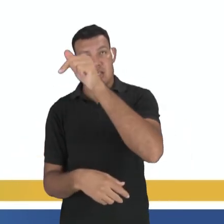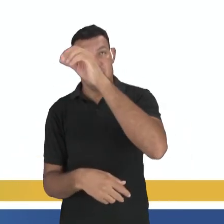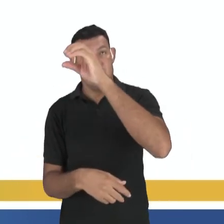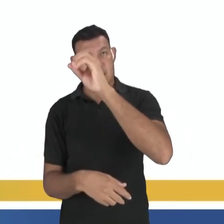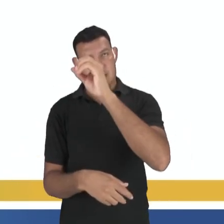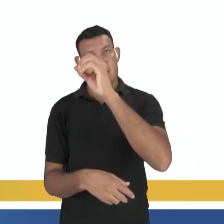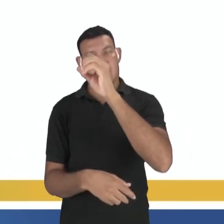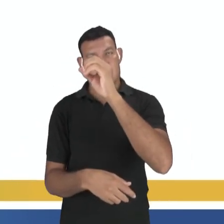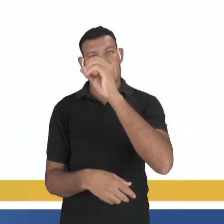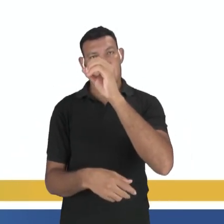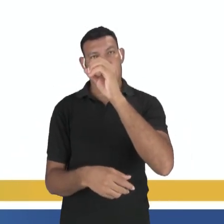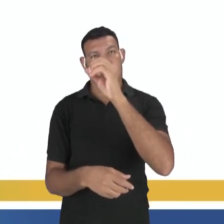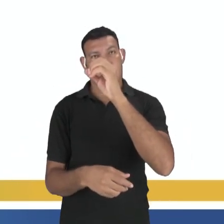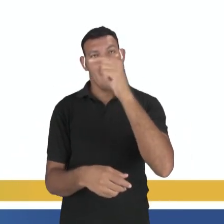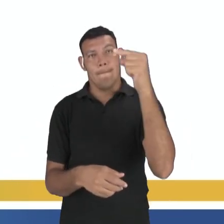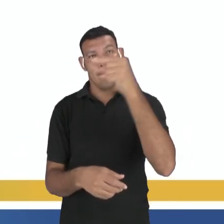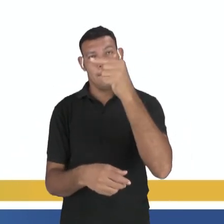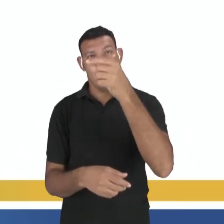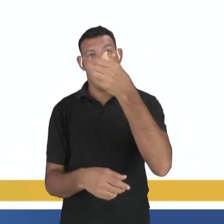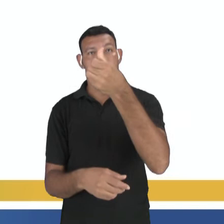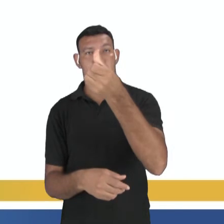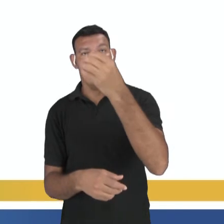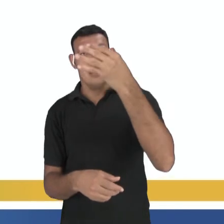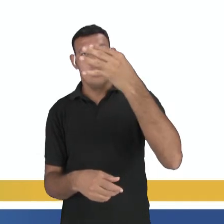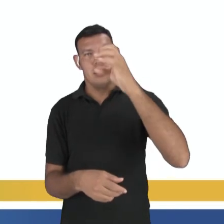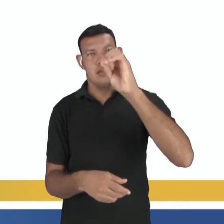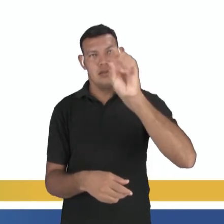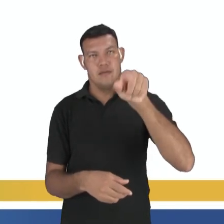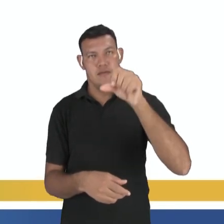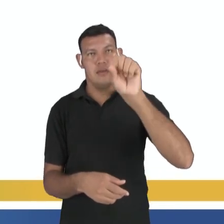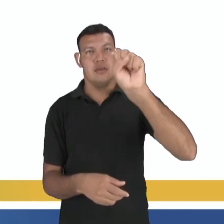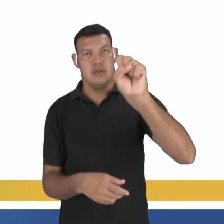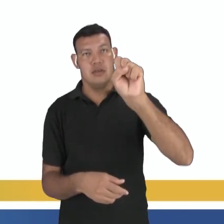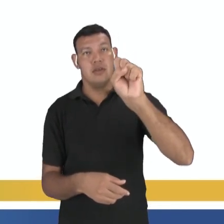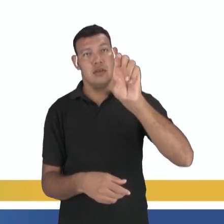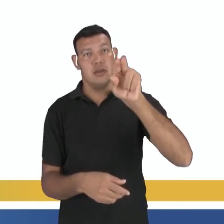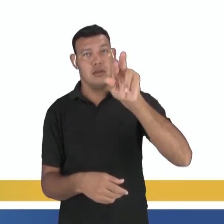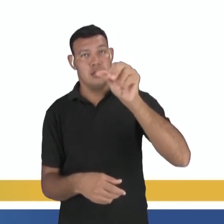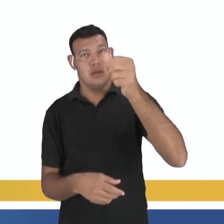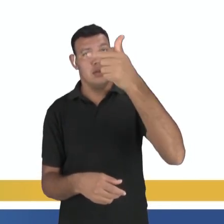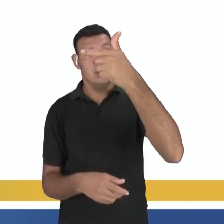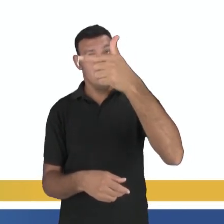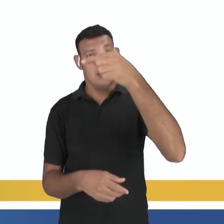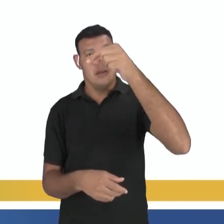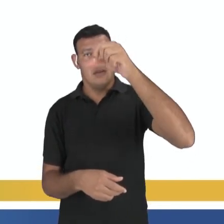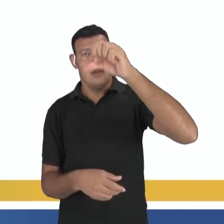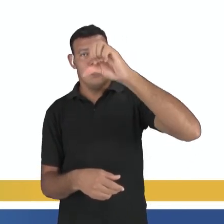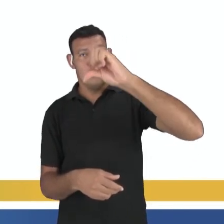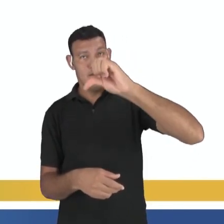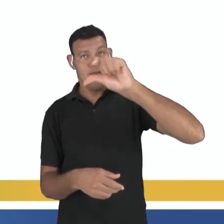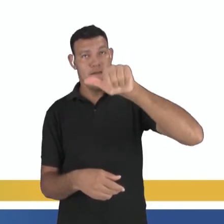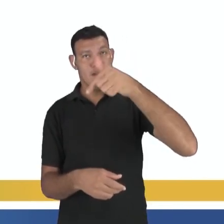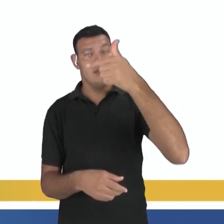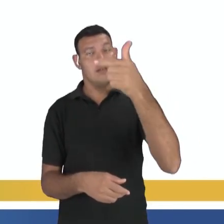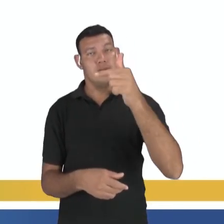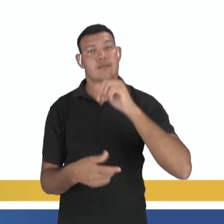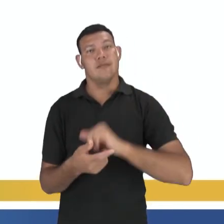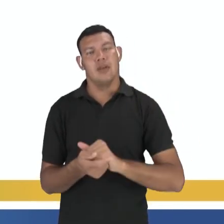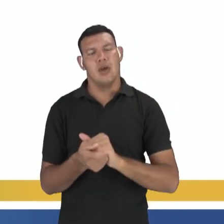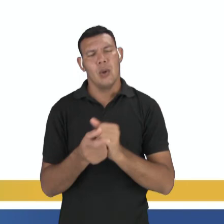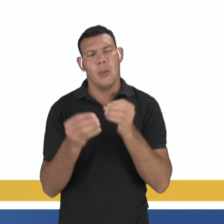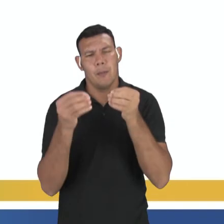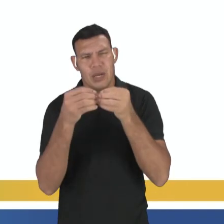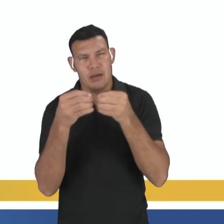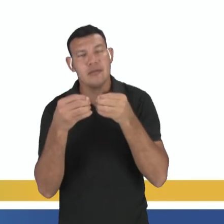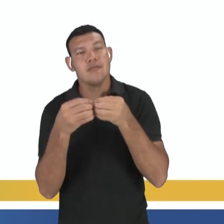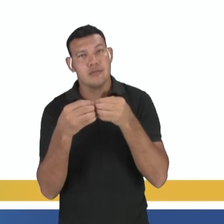relação a essas notas é um valor pequeno, certo? E além disso, observa que as notas elas estão próximas umas das outras,